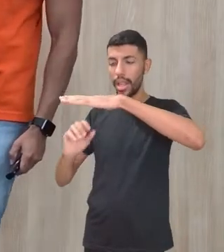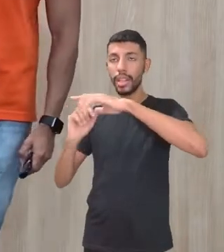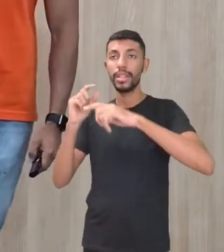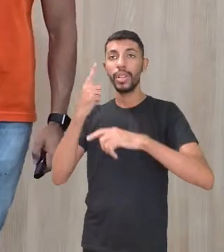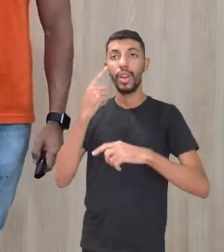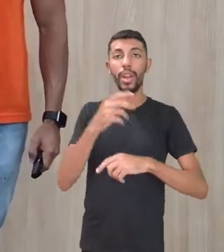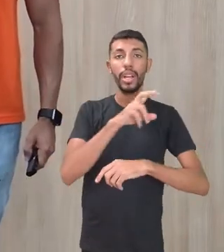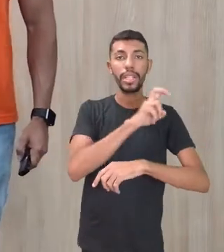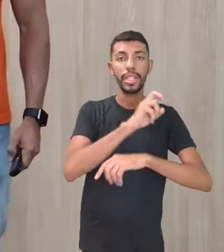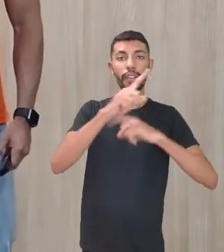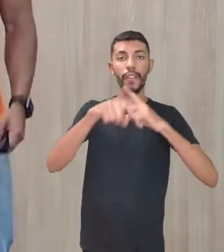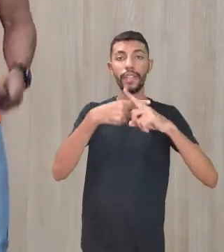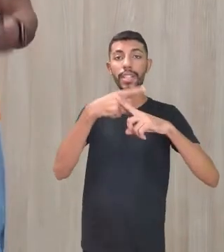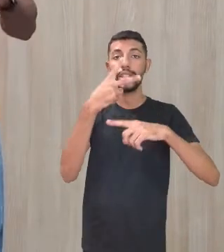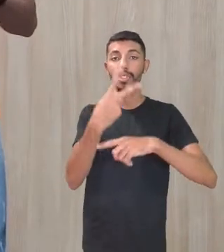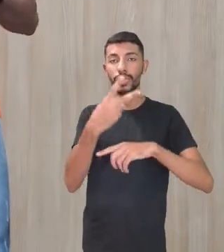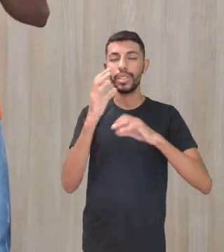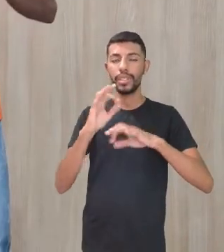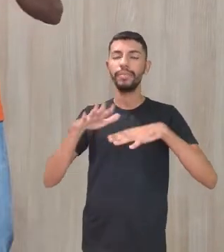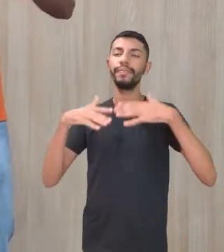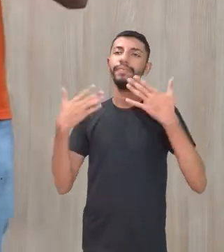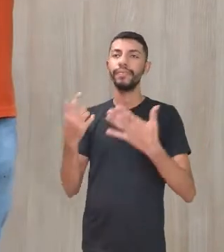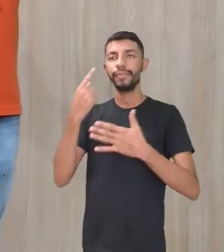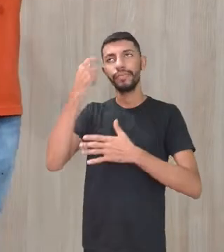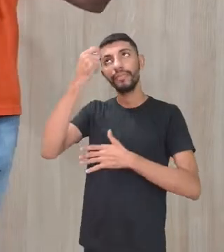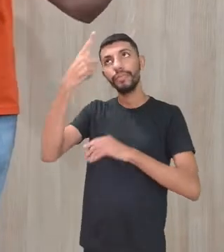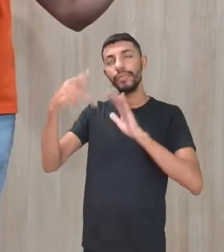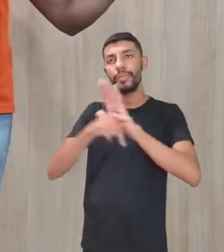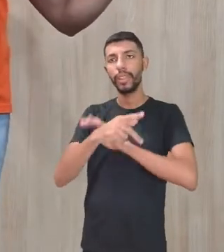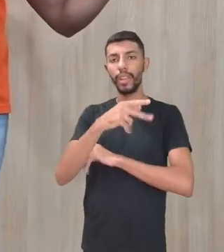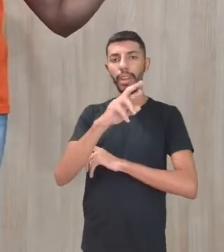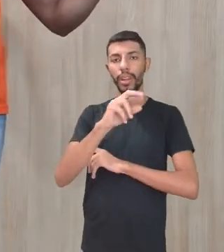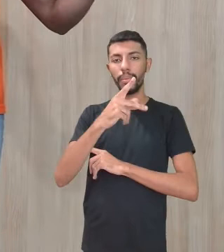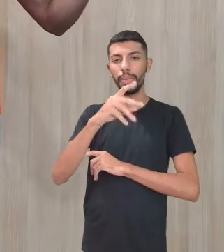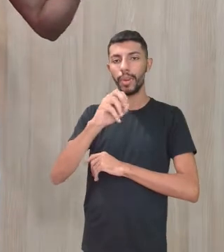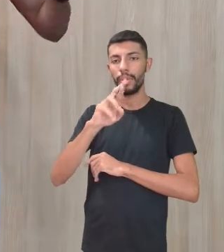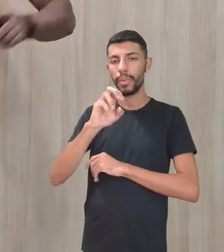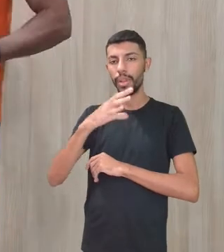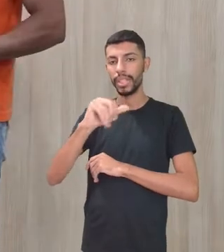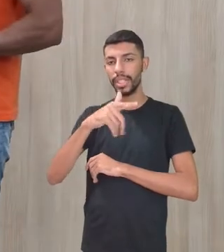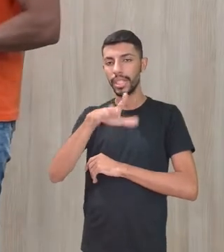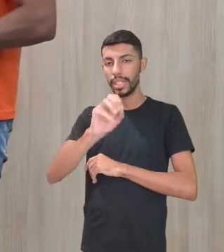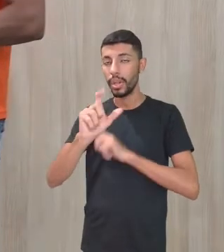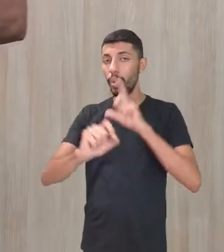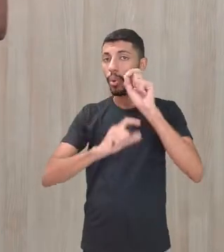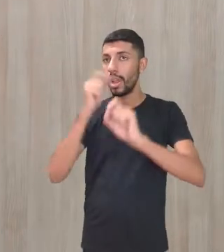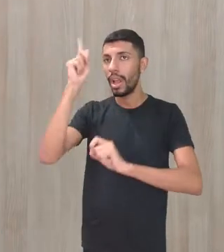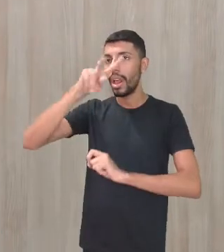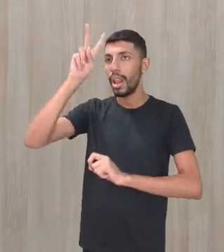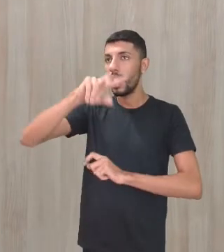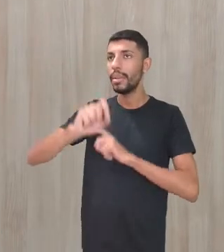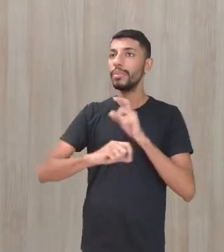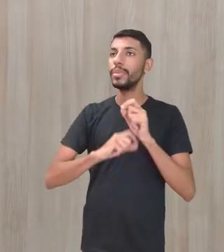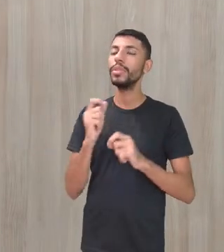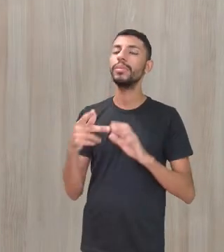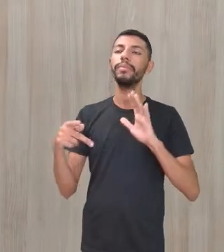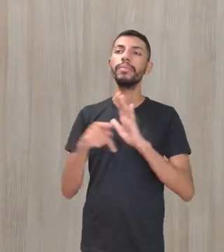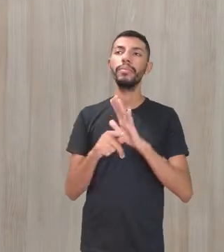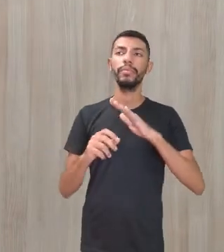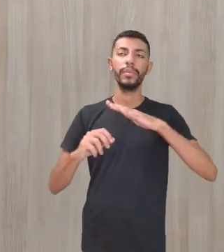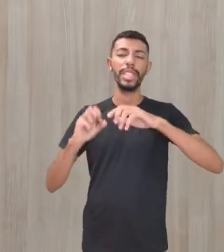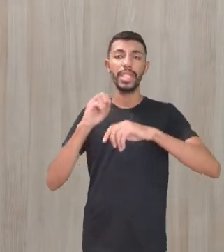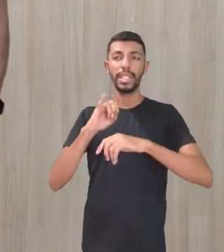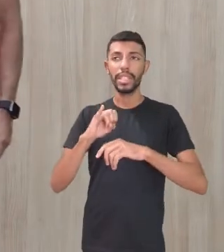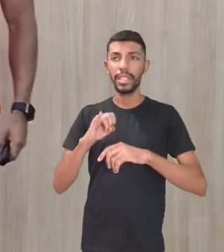por 2. Então, na ideia de proporção, tá? Lembra que se eu multiplico o denominador por